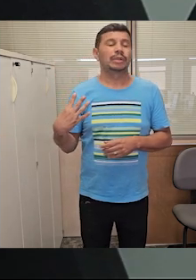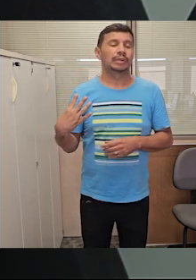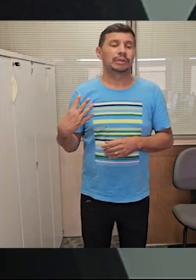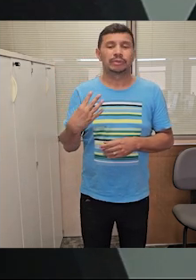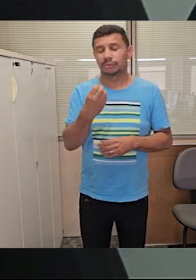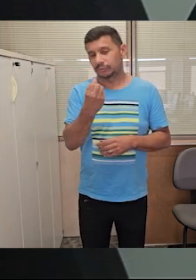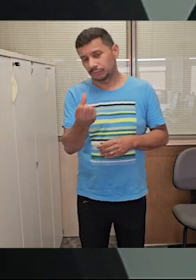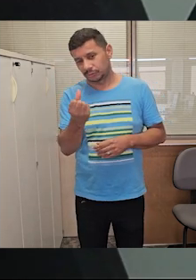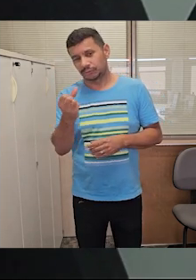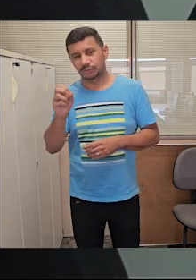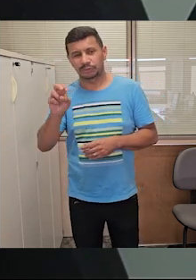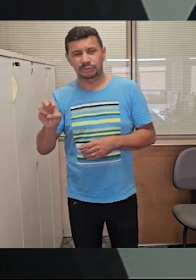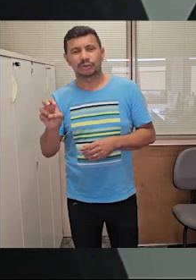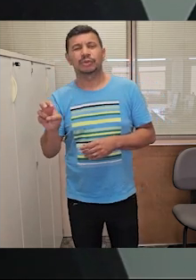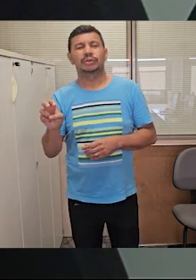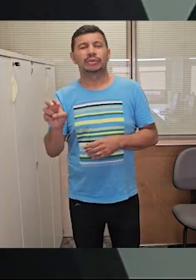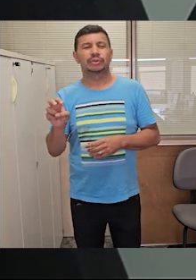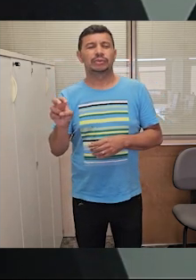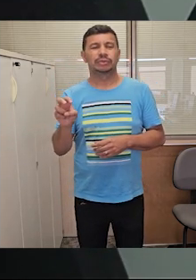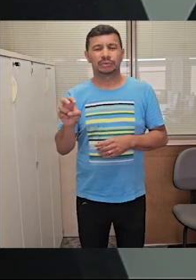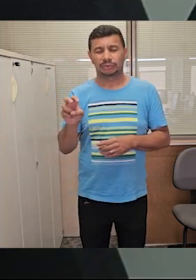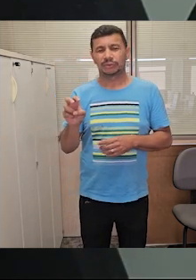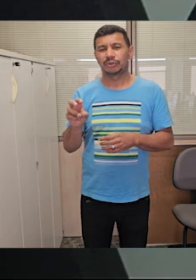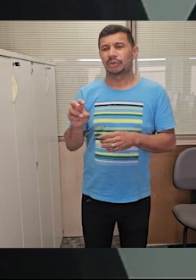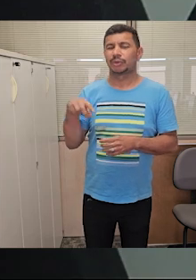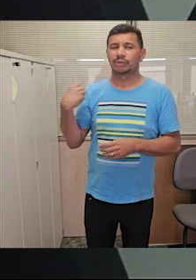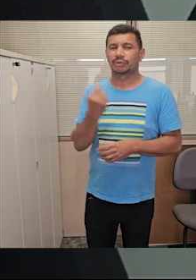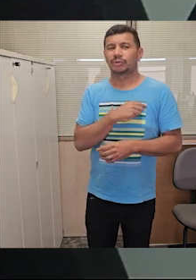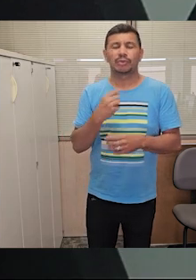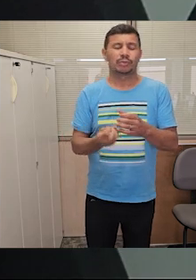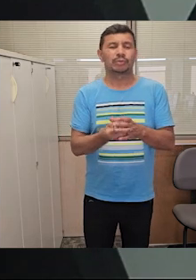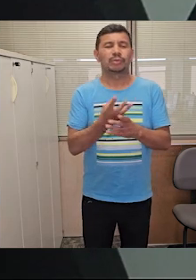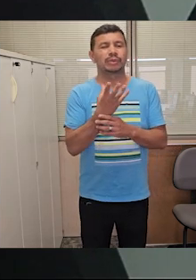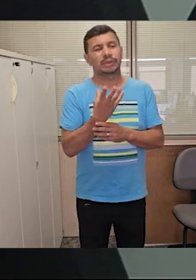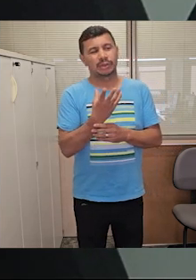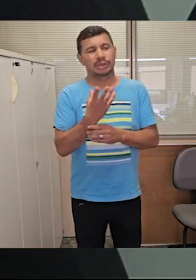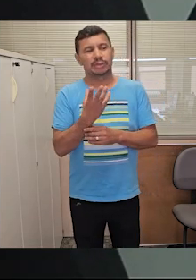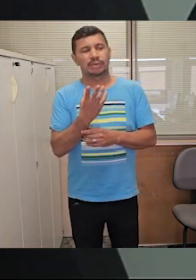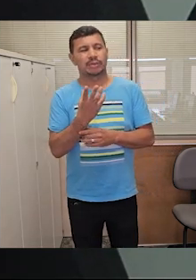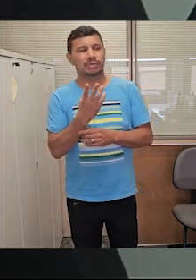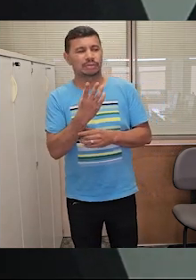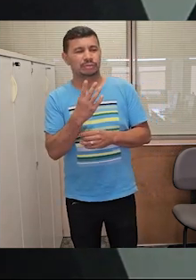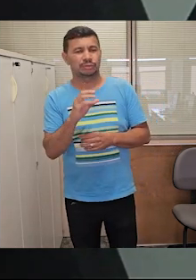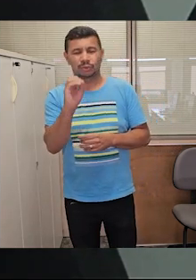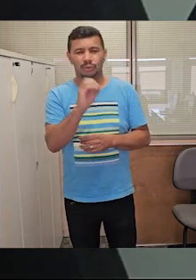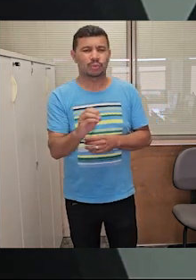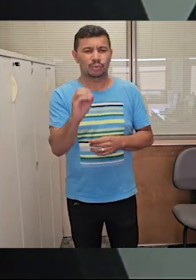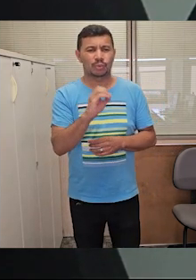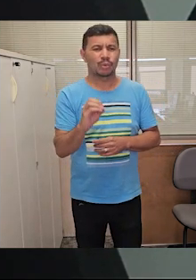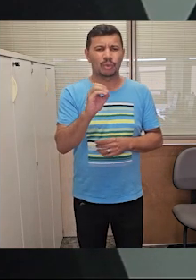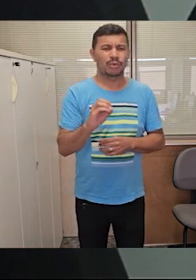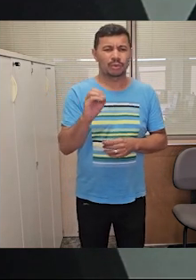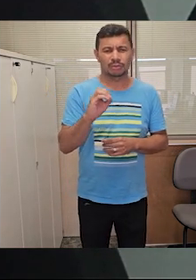em 65, nós criamos o Círculo Estudantil